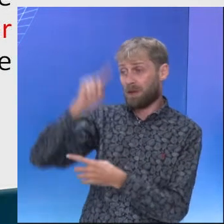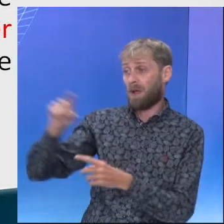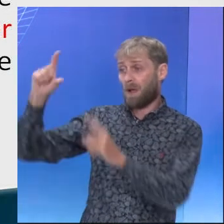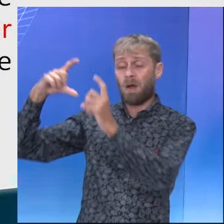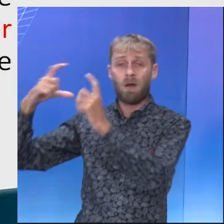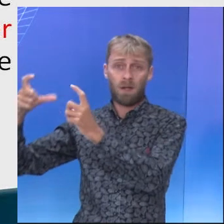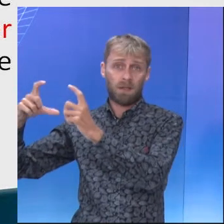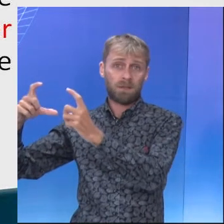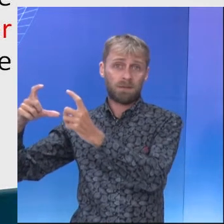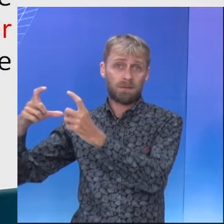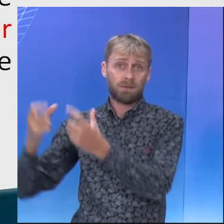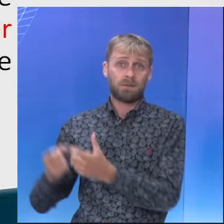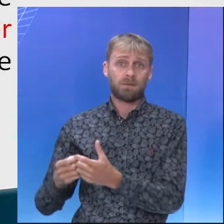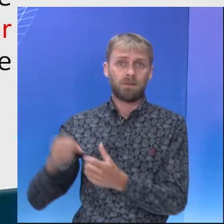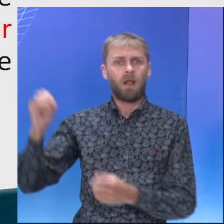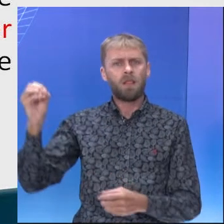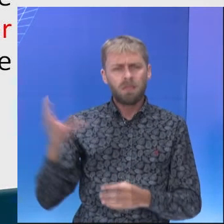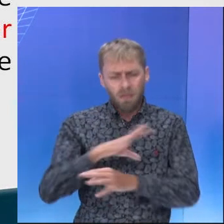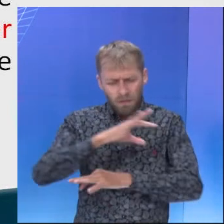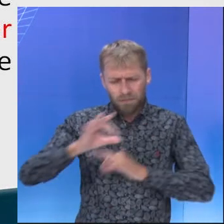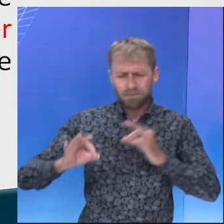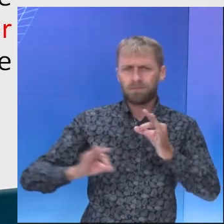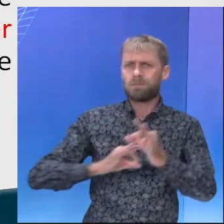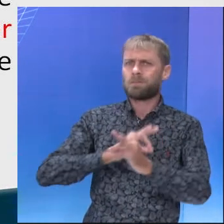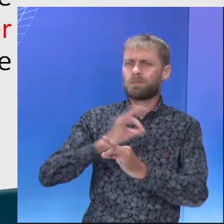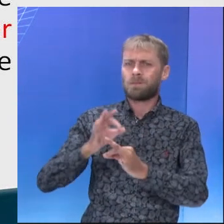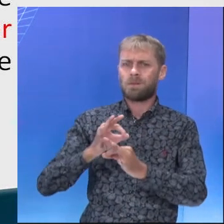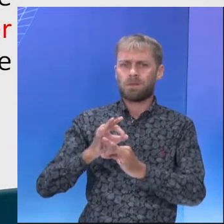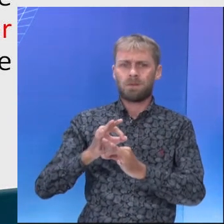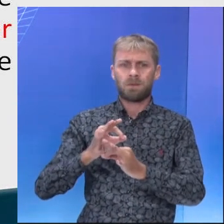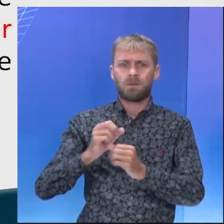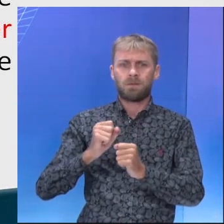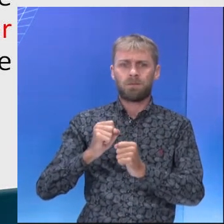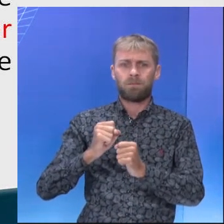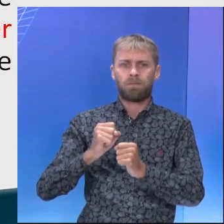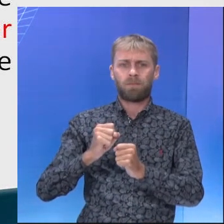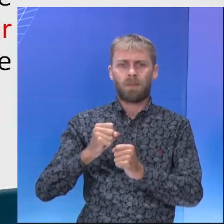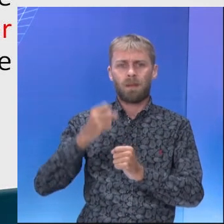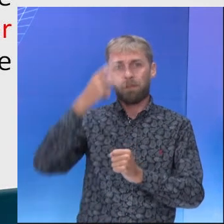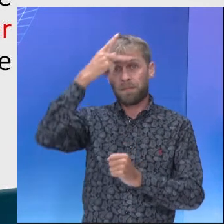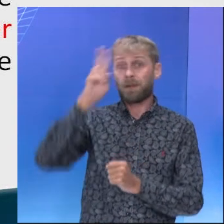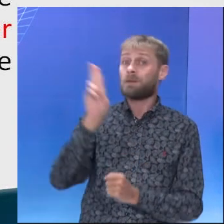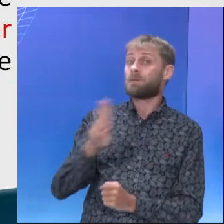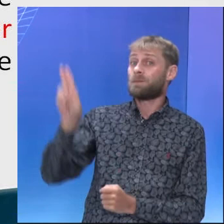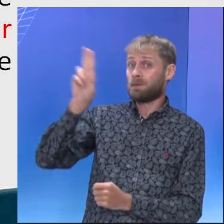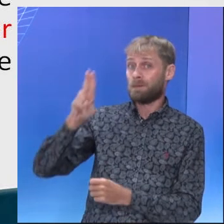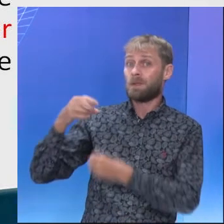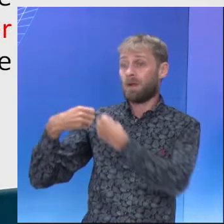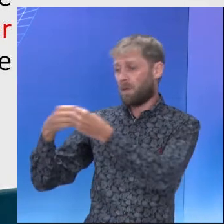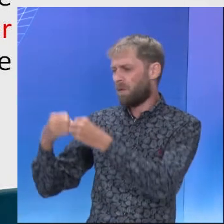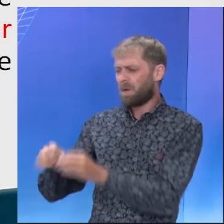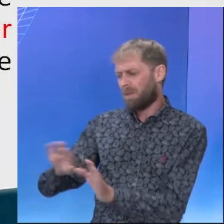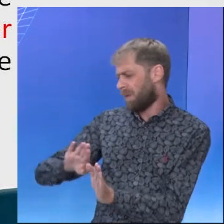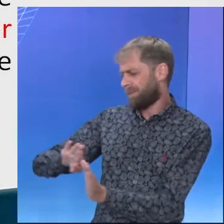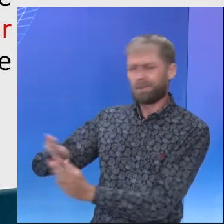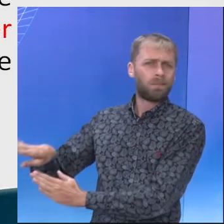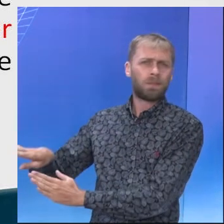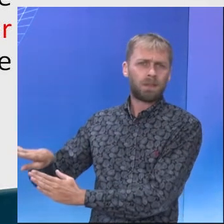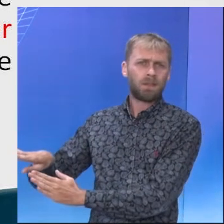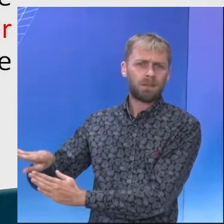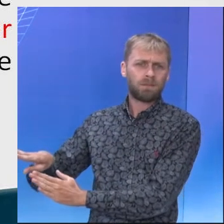chuveiros em rodas. A new project that aims to turn the commercial city buses into